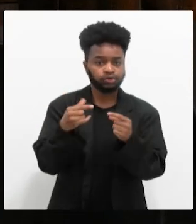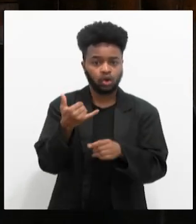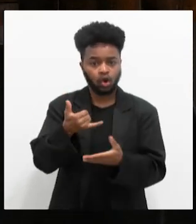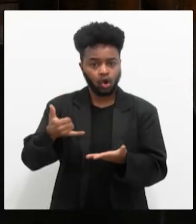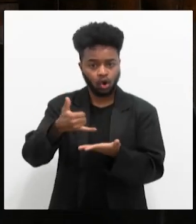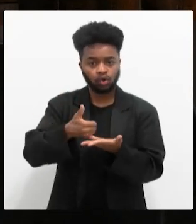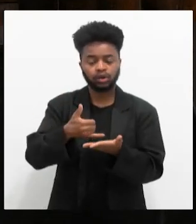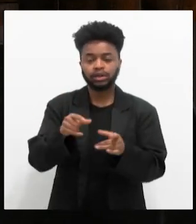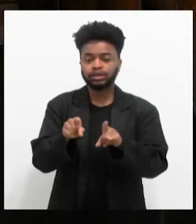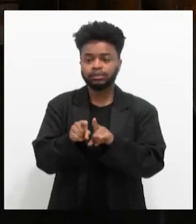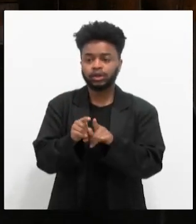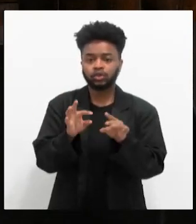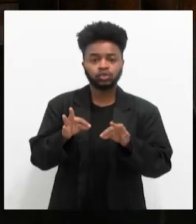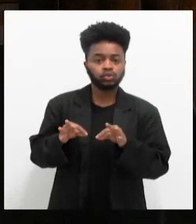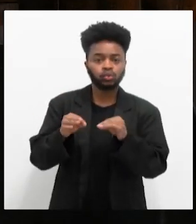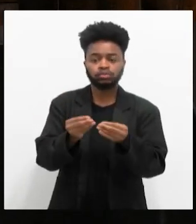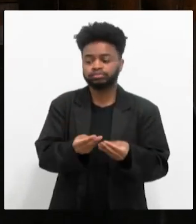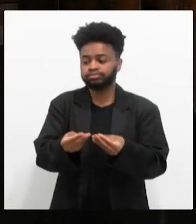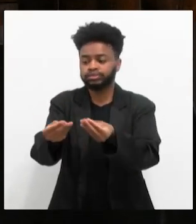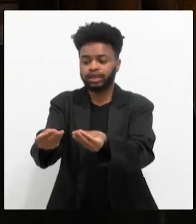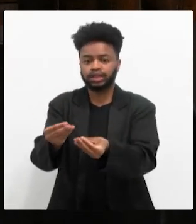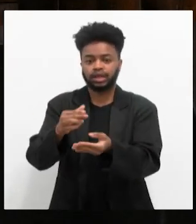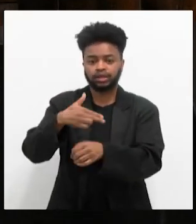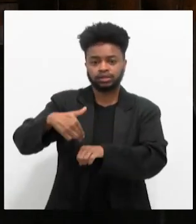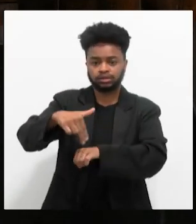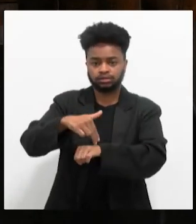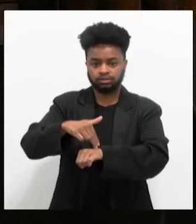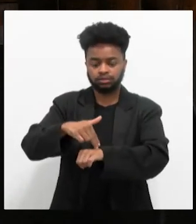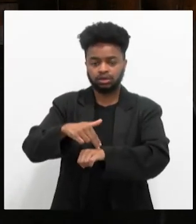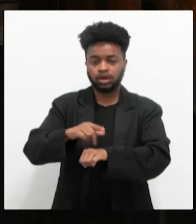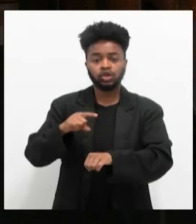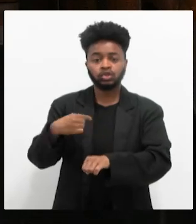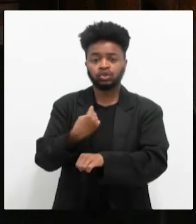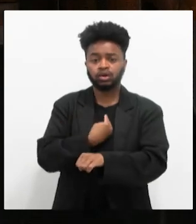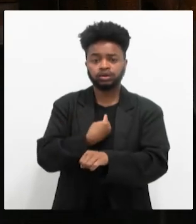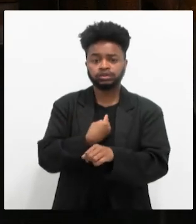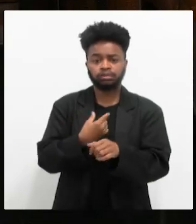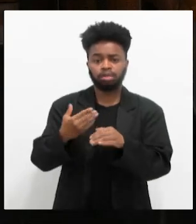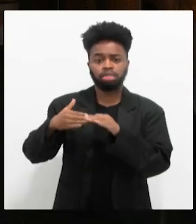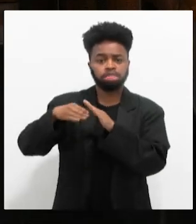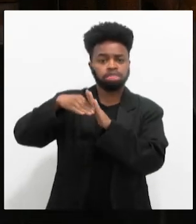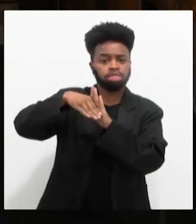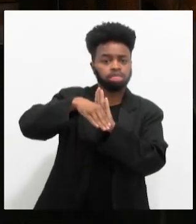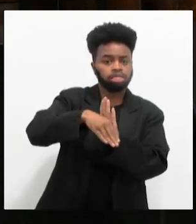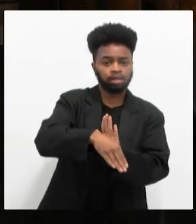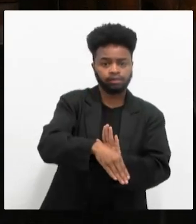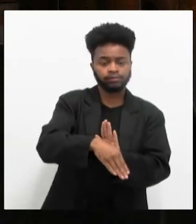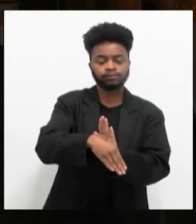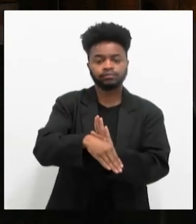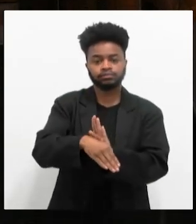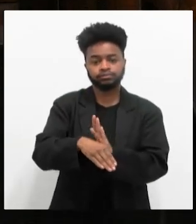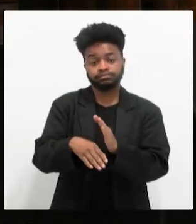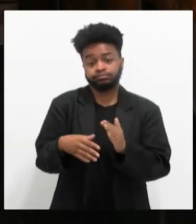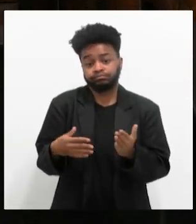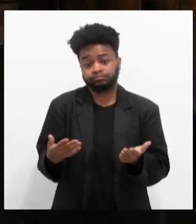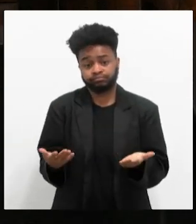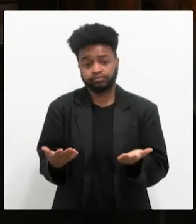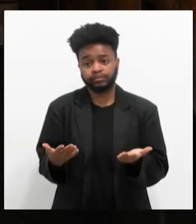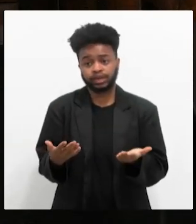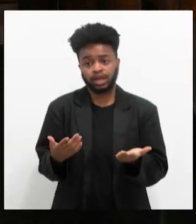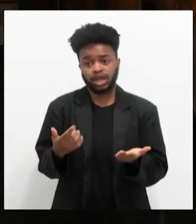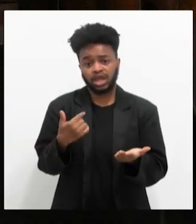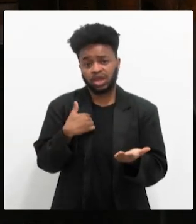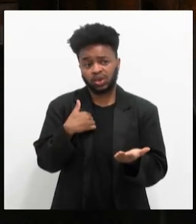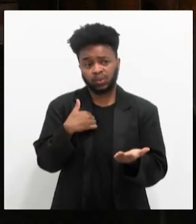vai todo para a União. Nós estamos numa maior descendência. E cá entre nós, não